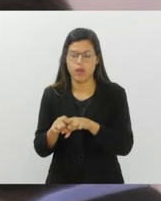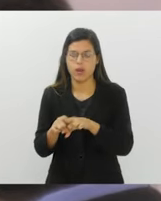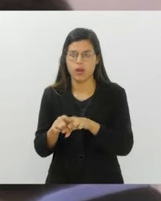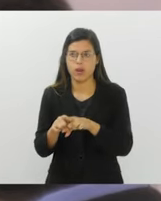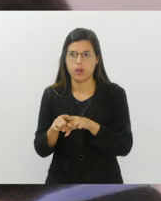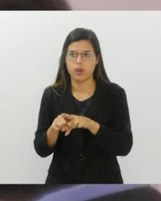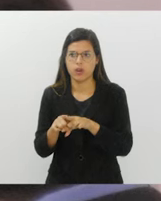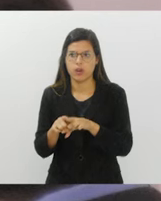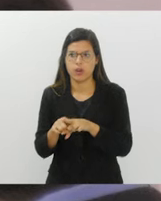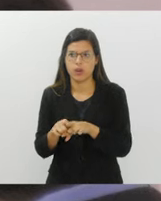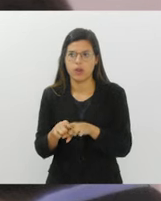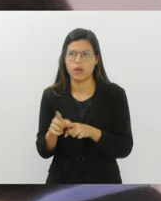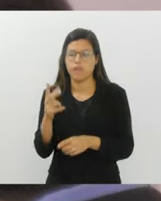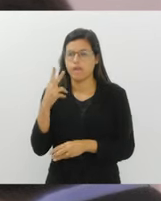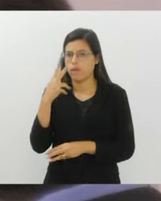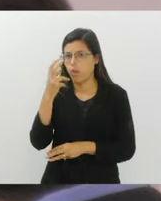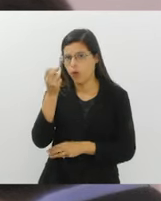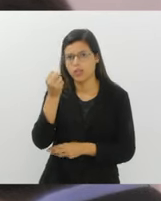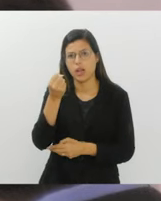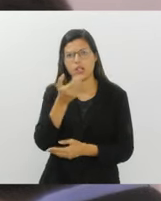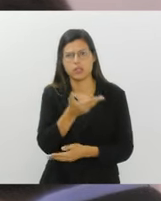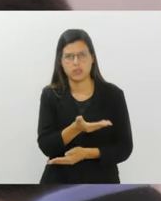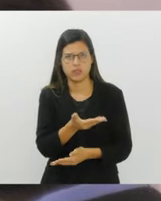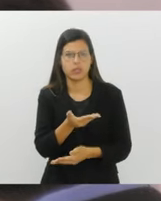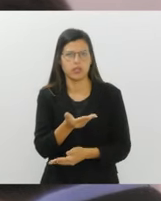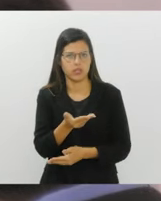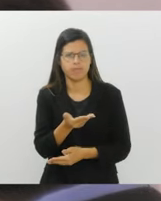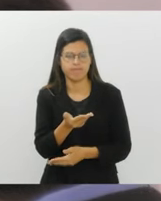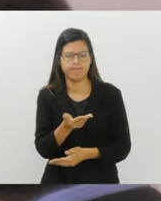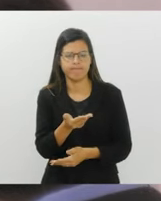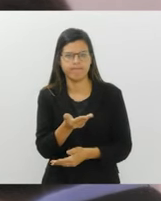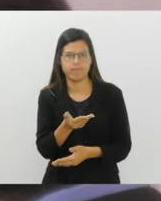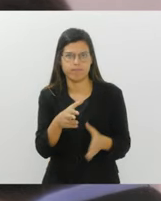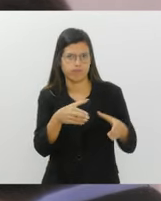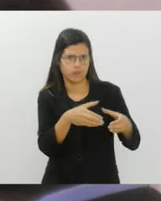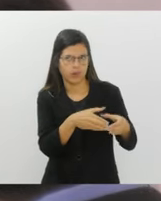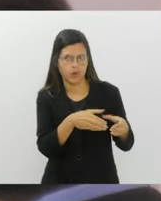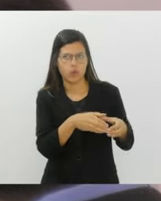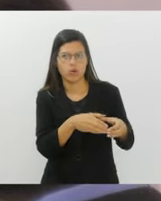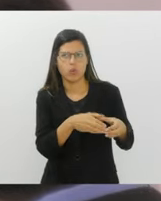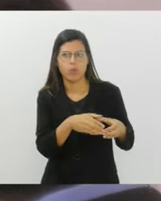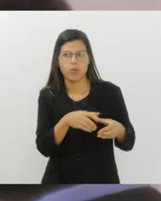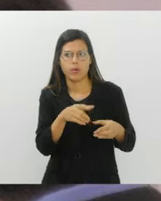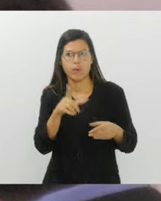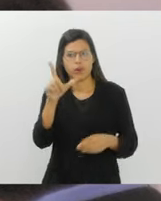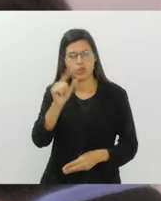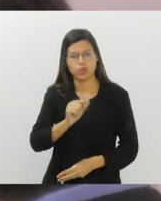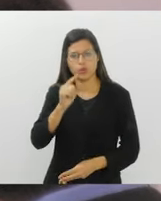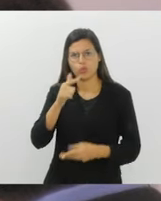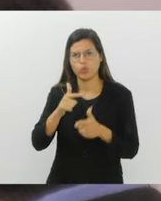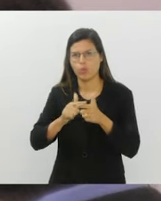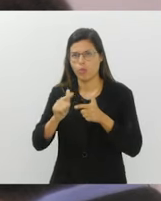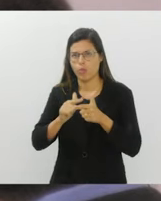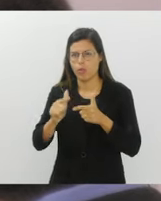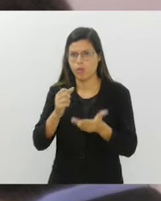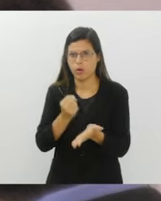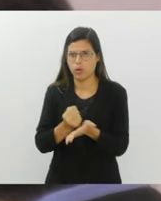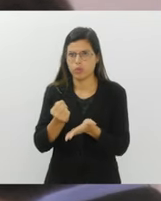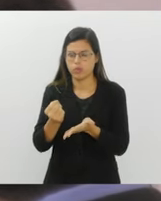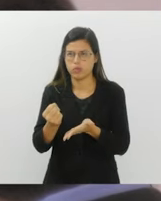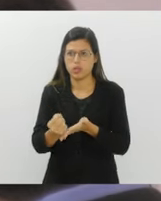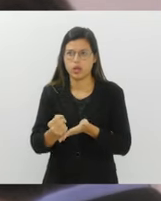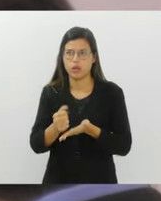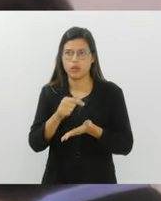um fortalecimento da agência, que é a grande chave para reduzir os problemas em contratos de concessão em que